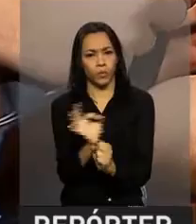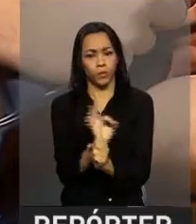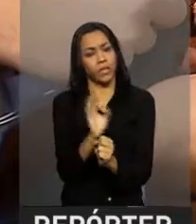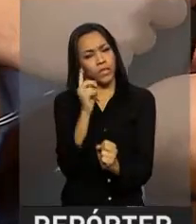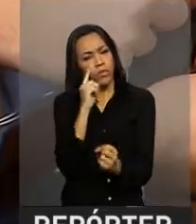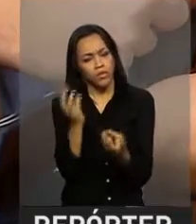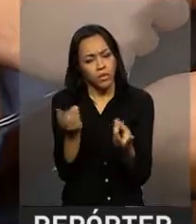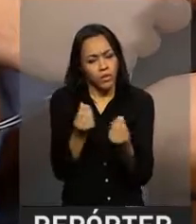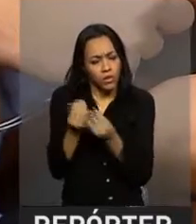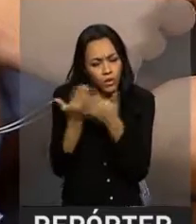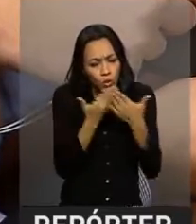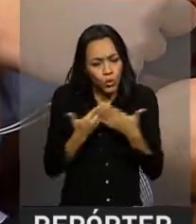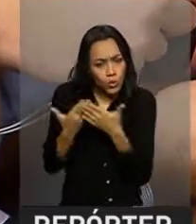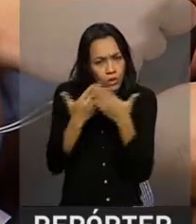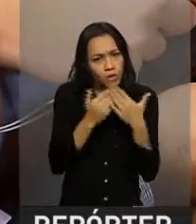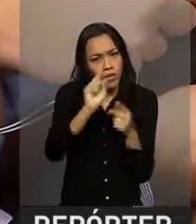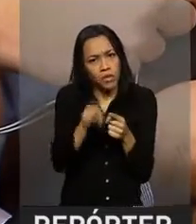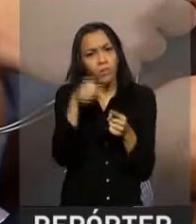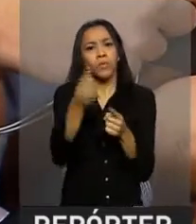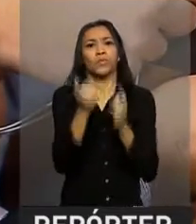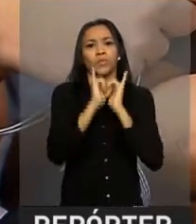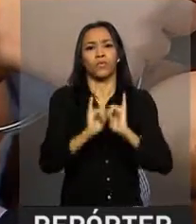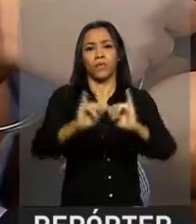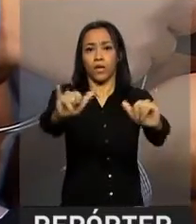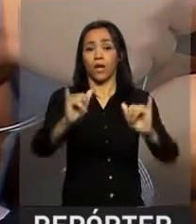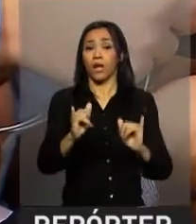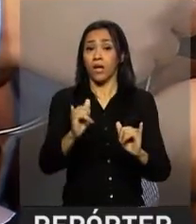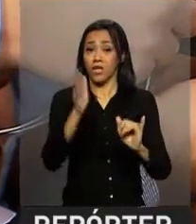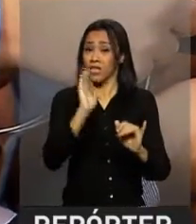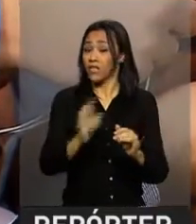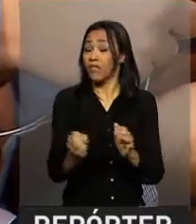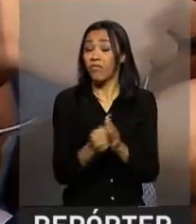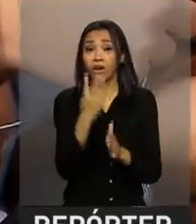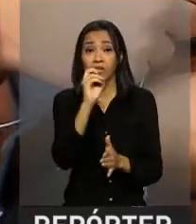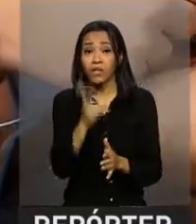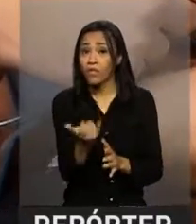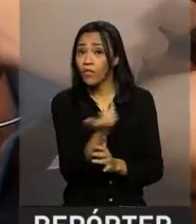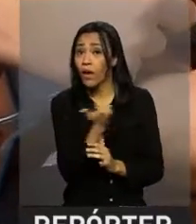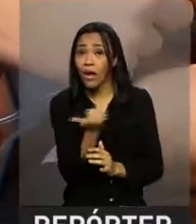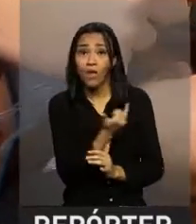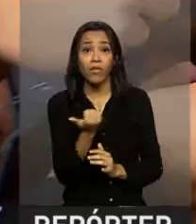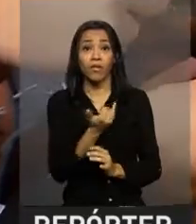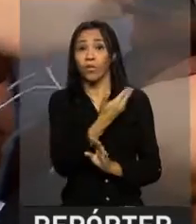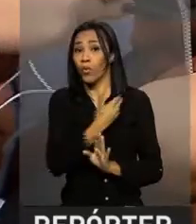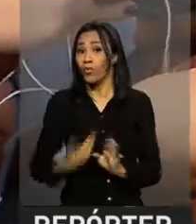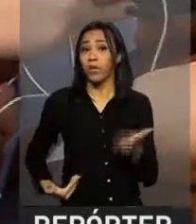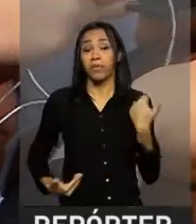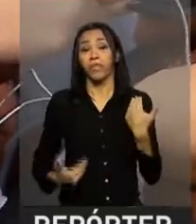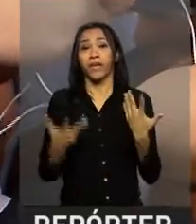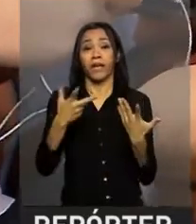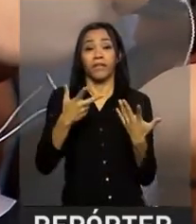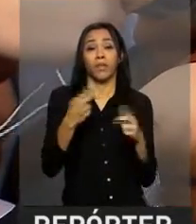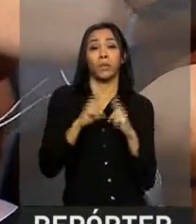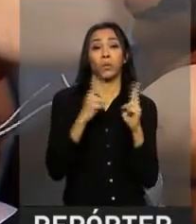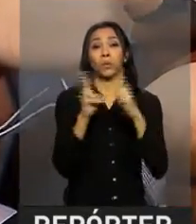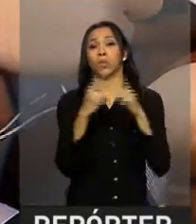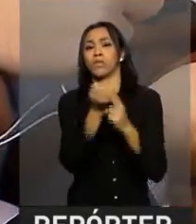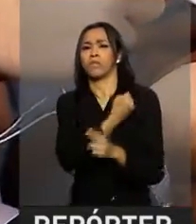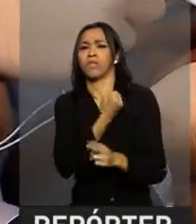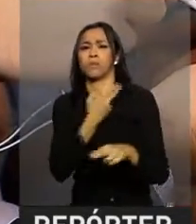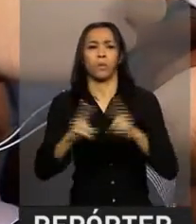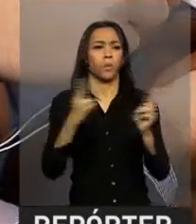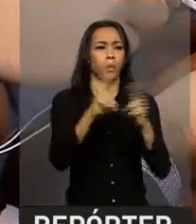eu pessoalmente fazia há vários anos ao governo que saiu era exatamente essa maquiagem de números. Eu acho que a